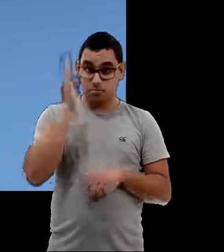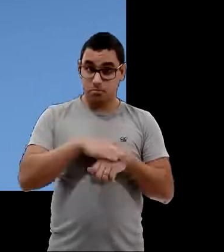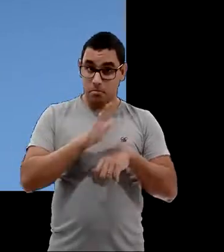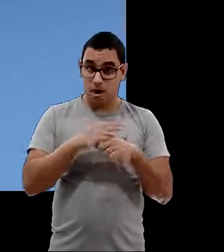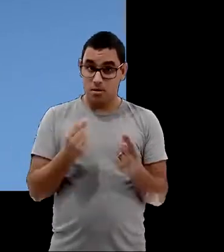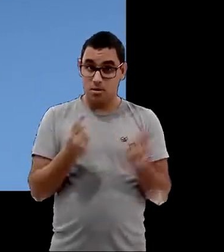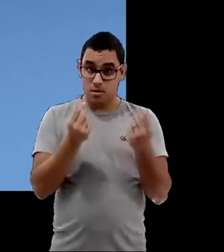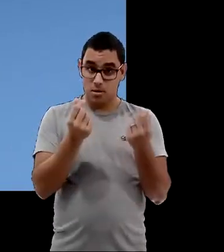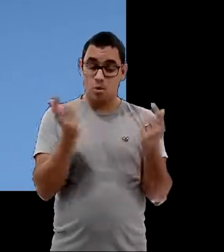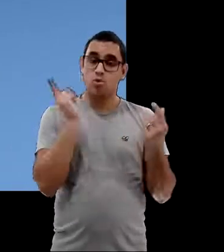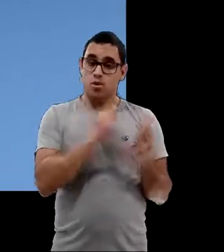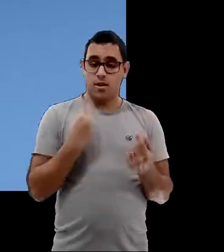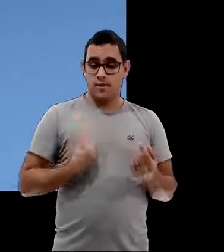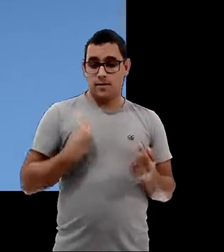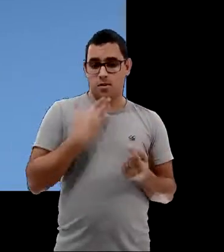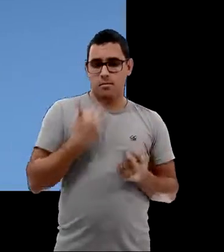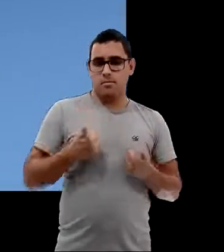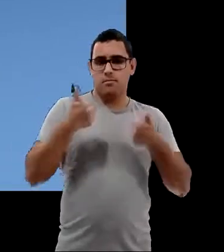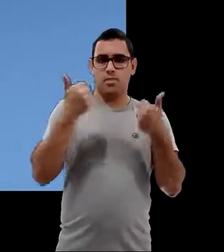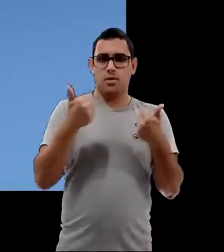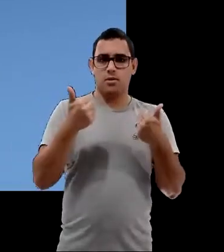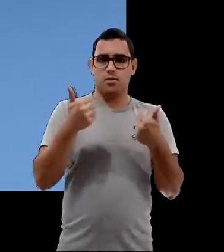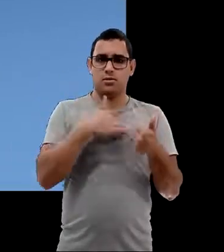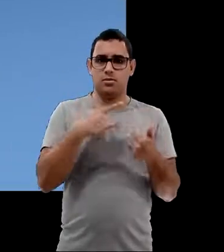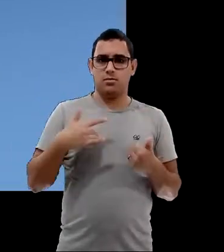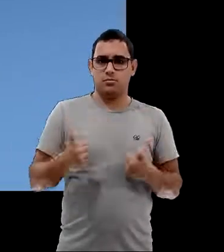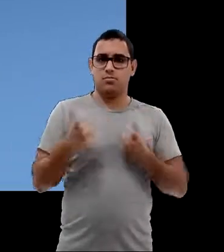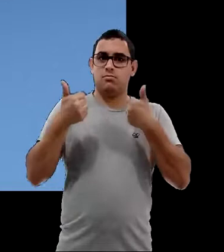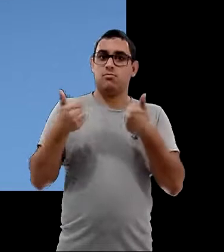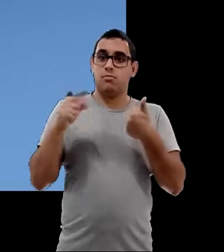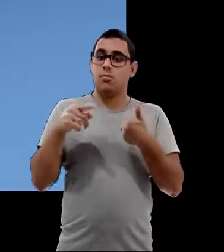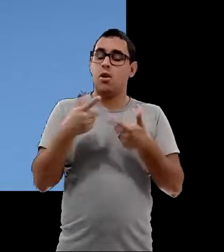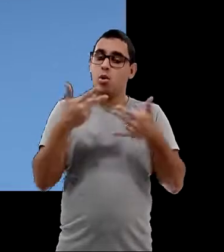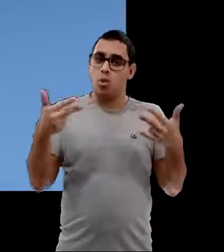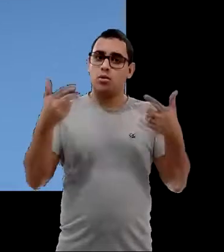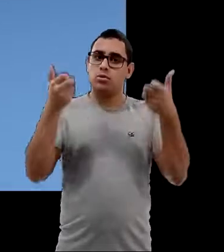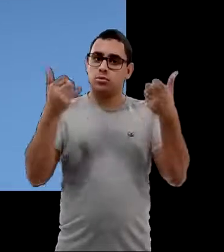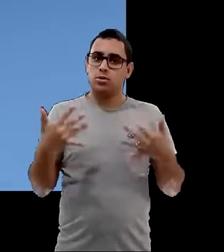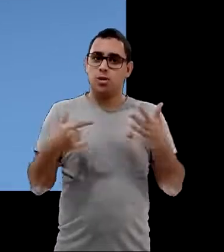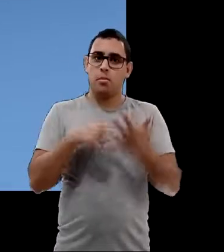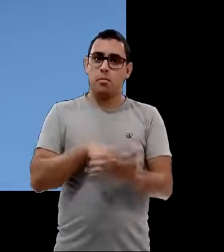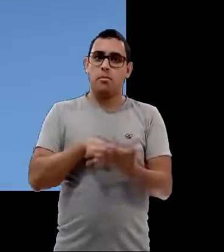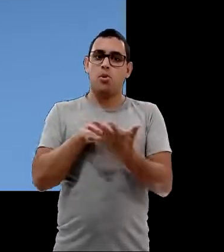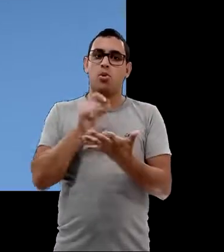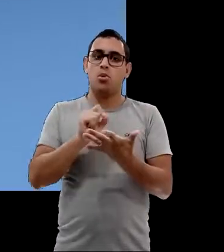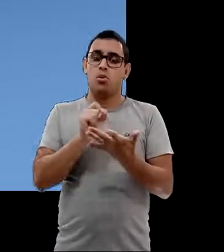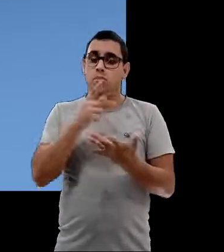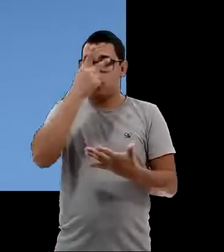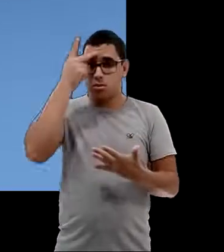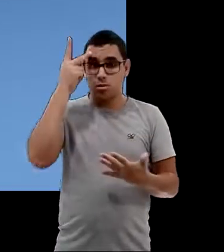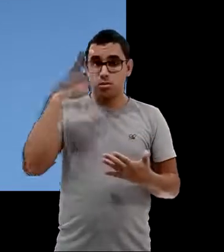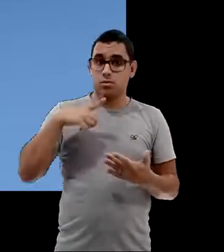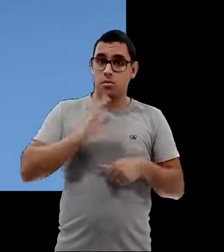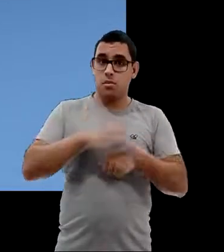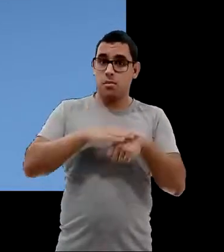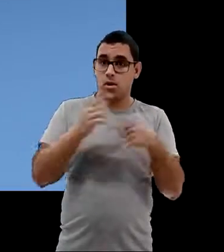Quem tem dinheiro tem mais conforto e melhores condições de vida. Então essa é uma afirmação que nos mostra que a pessoa